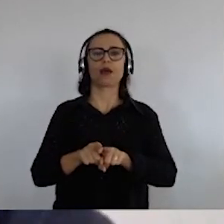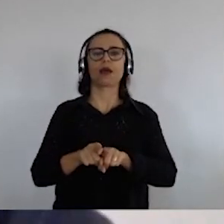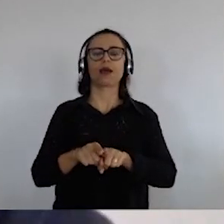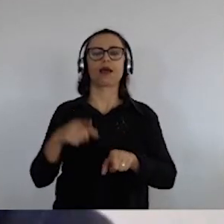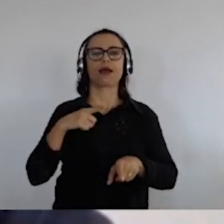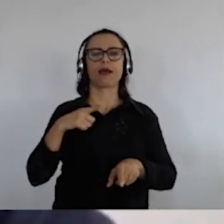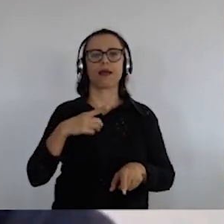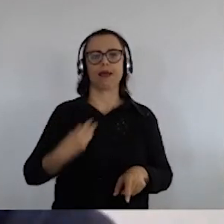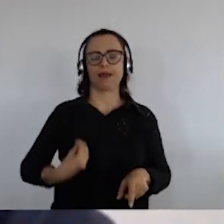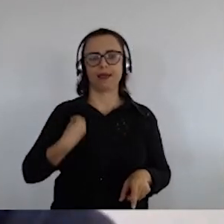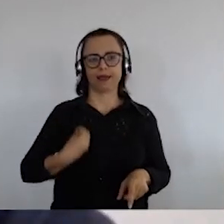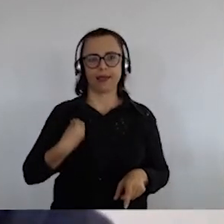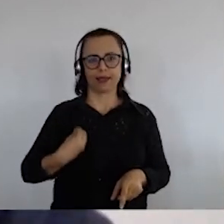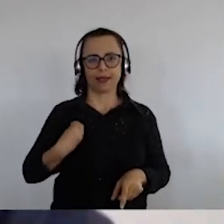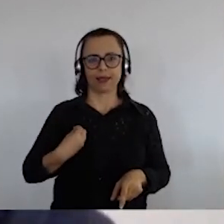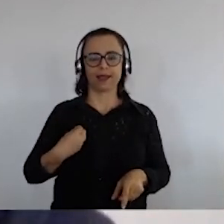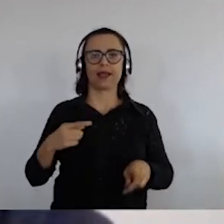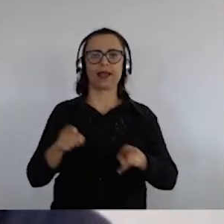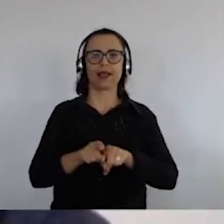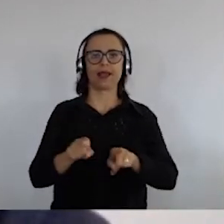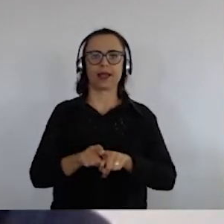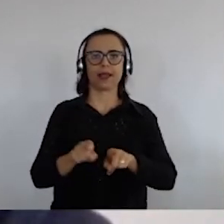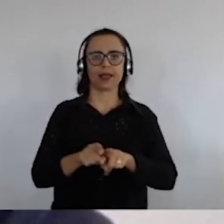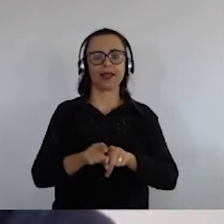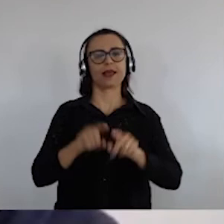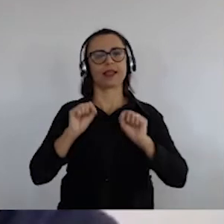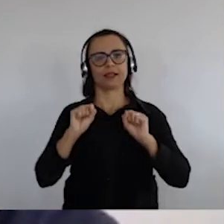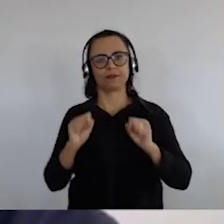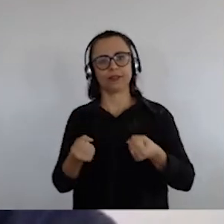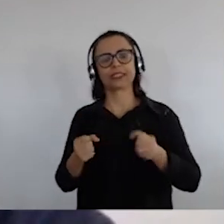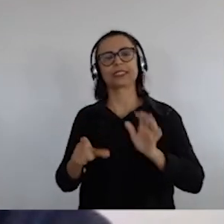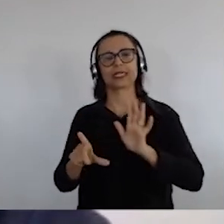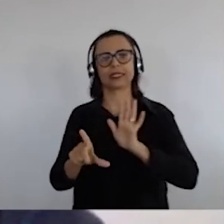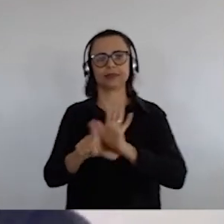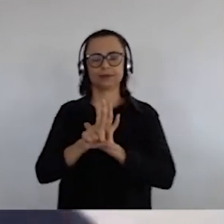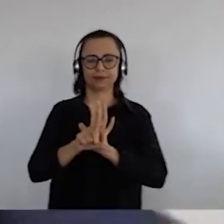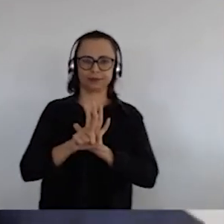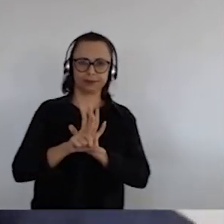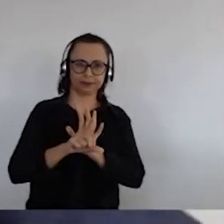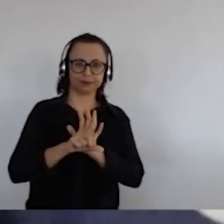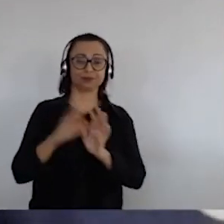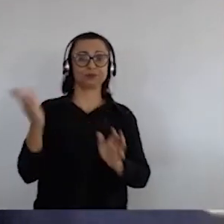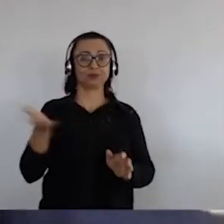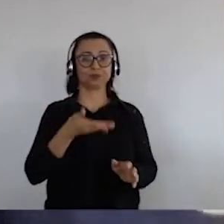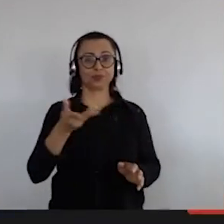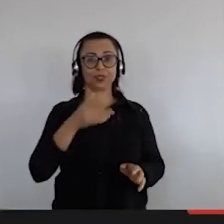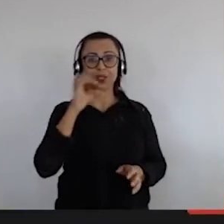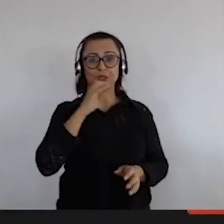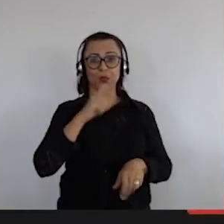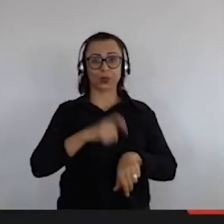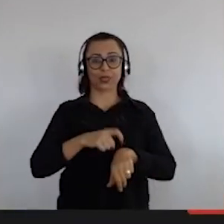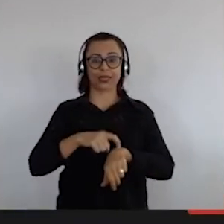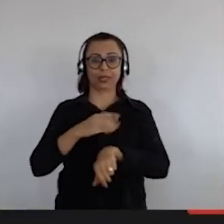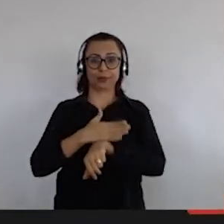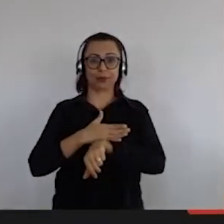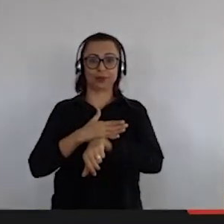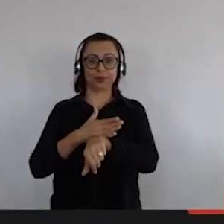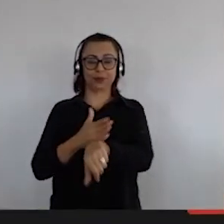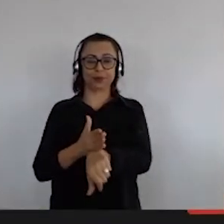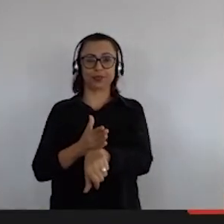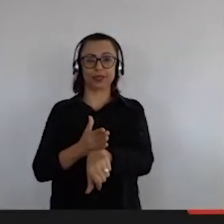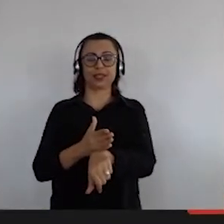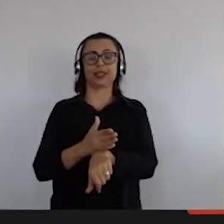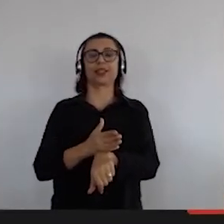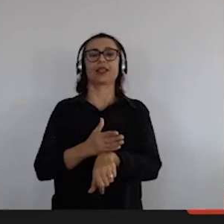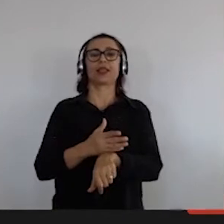estão arraigadas à defesa e à lei. Vou passar logo, porque nós estamos já com o tempo avançando, ao doutor Aldo de